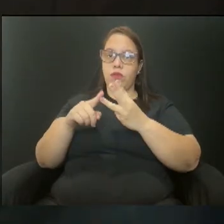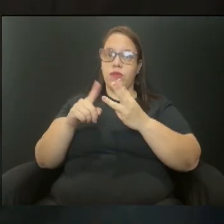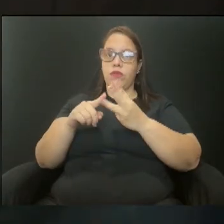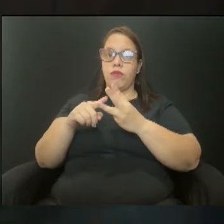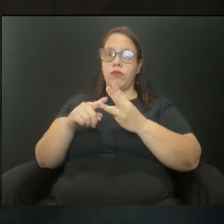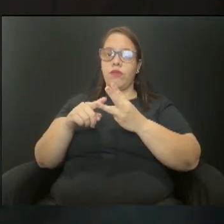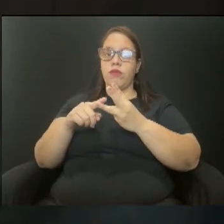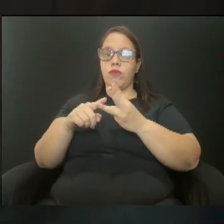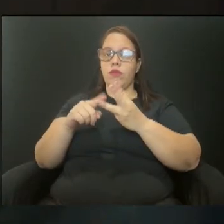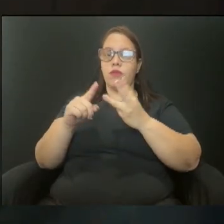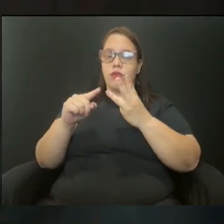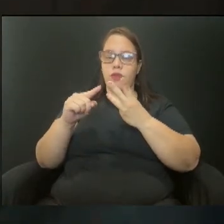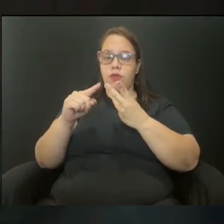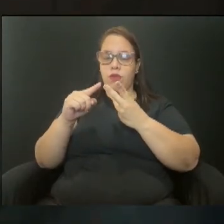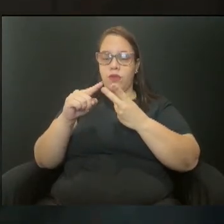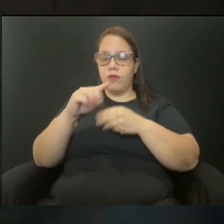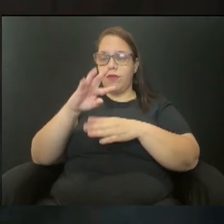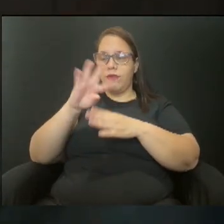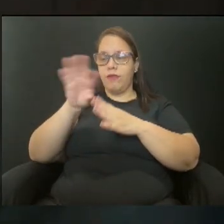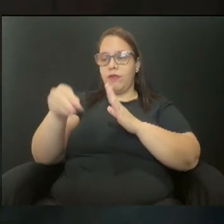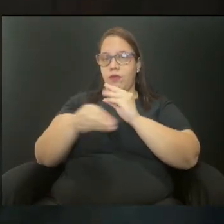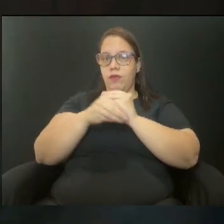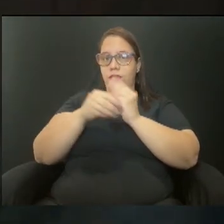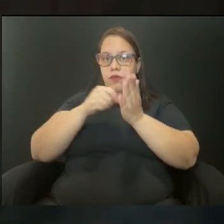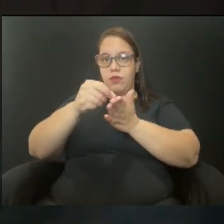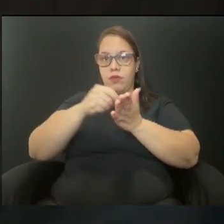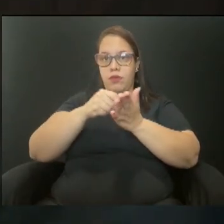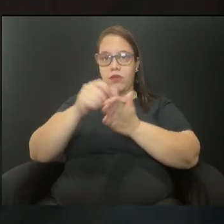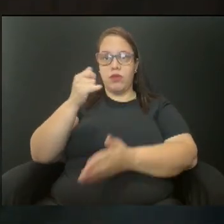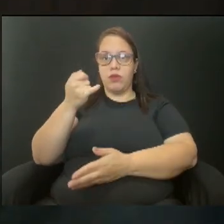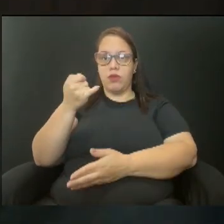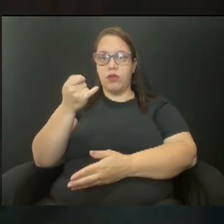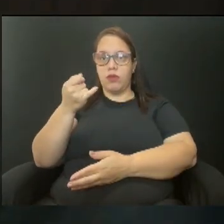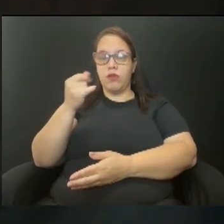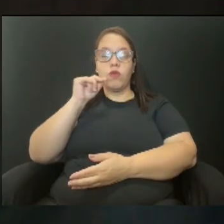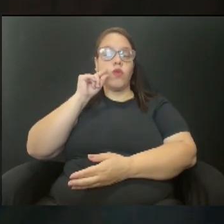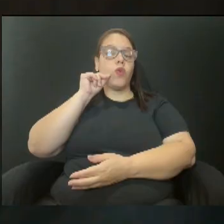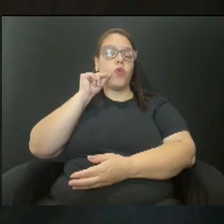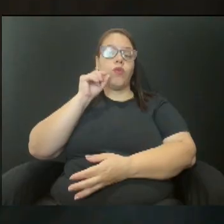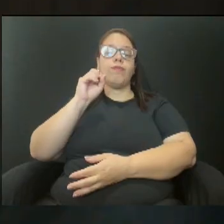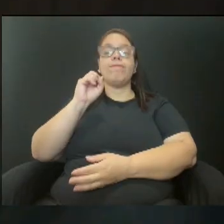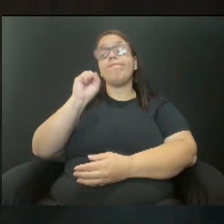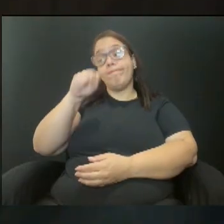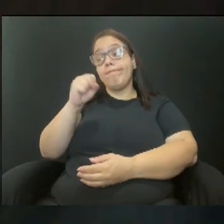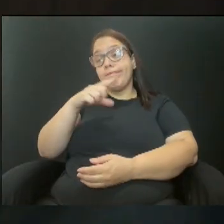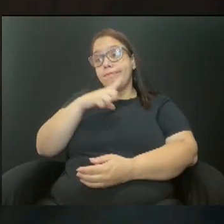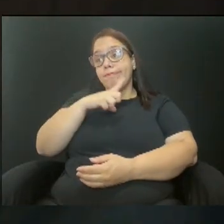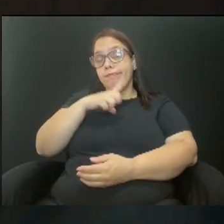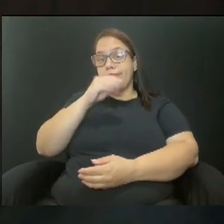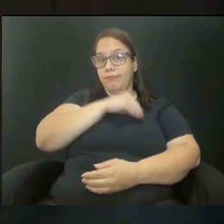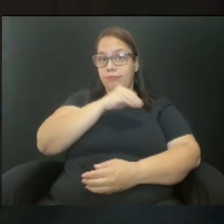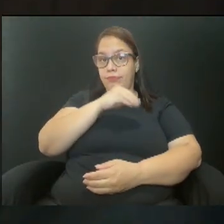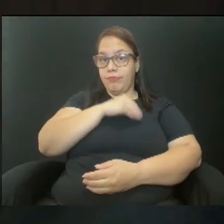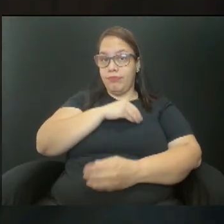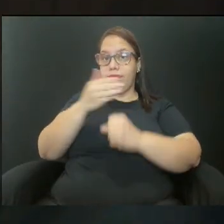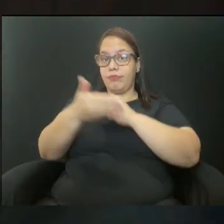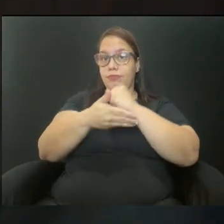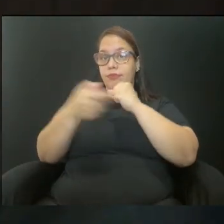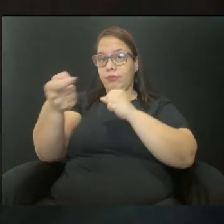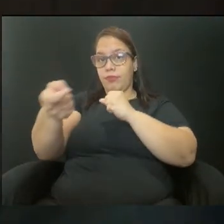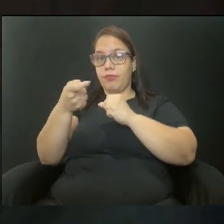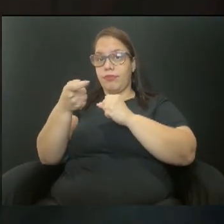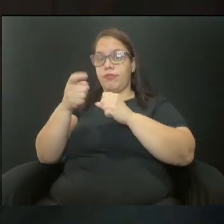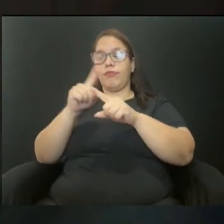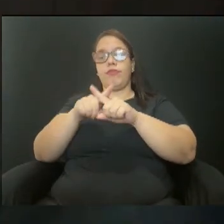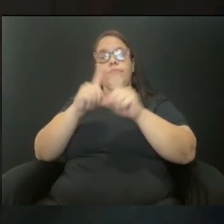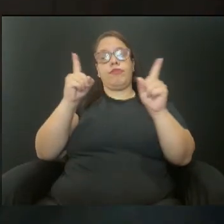eu coloco na ponta do lápis tudo isso, vale a pena ter esse salário base de X, mas contando com esses